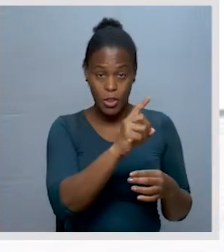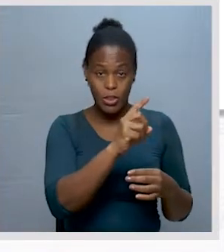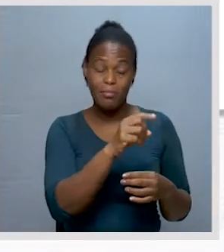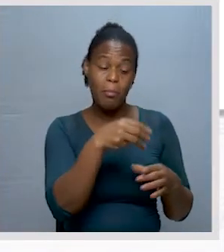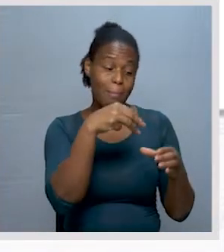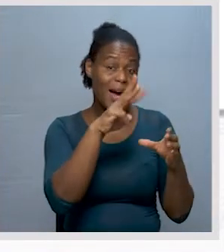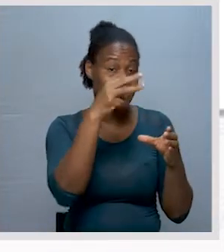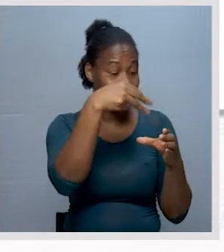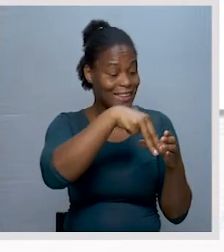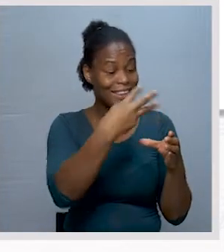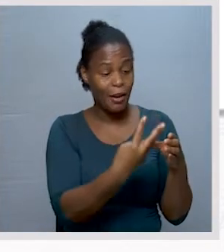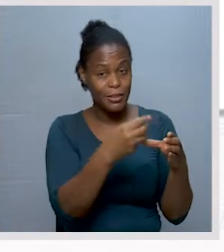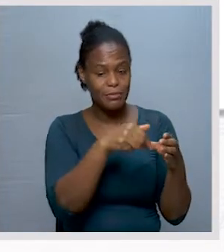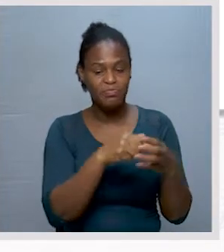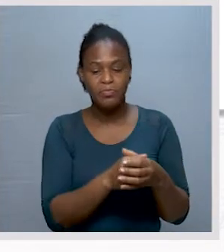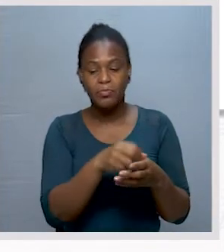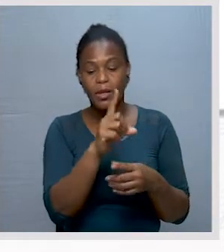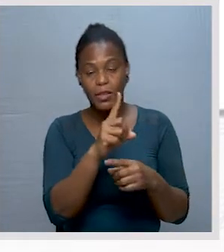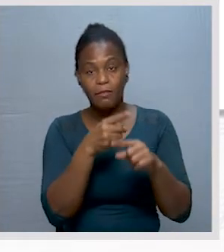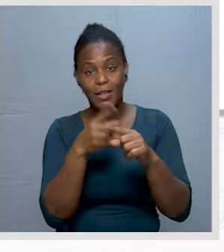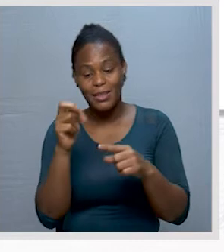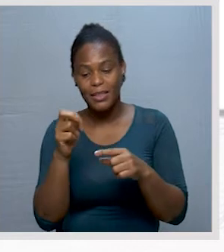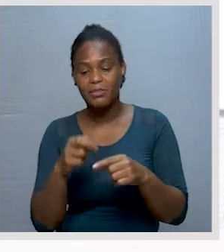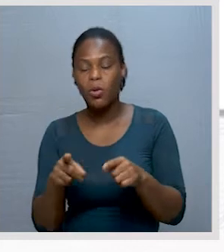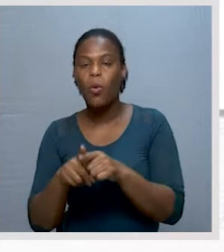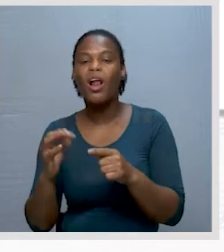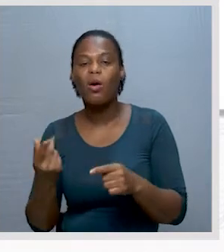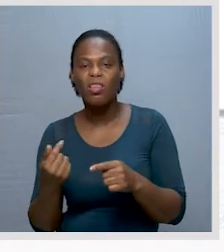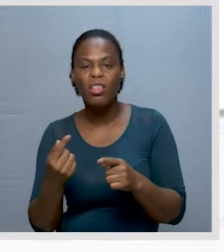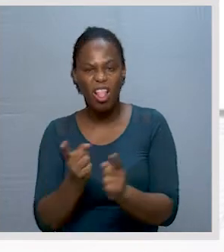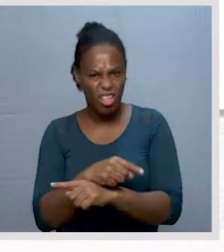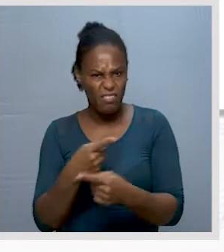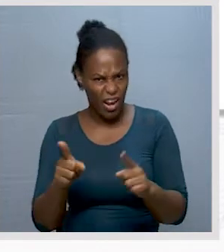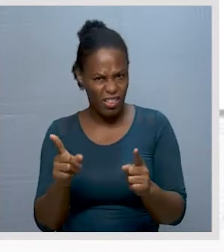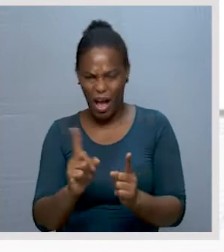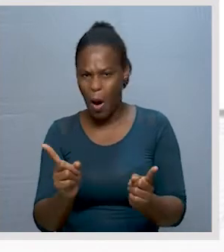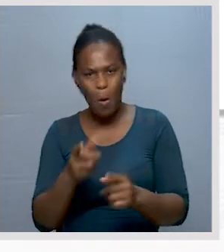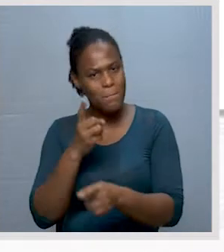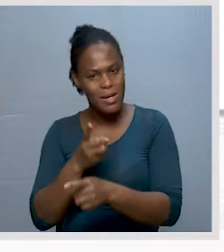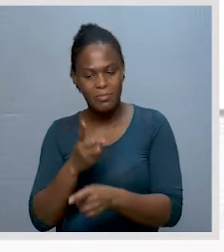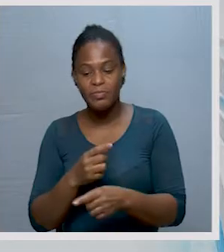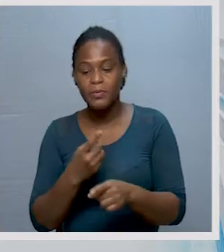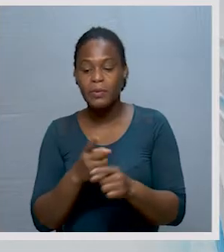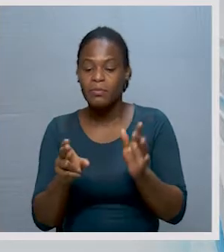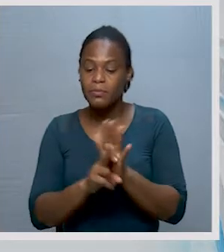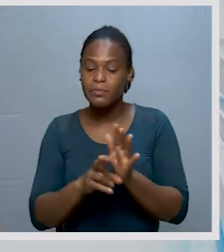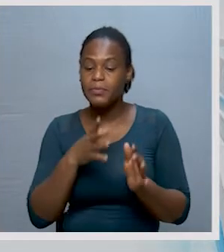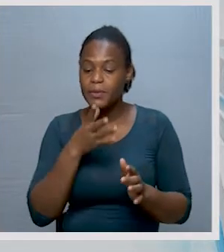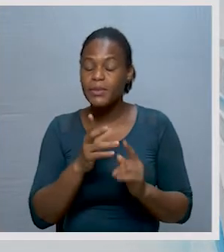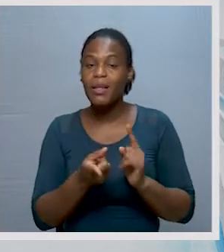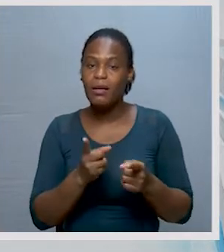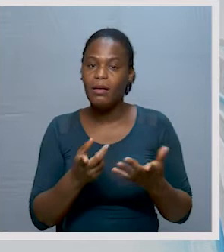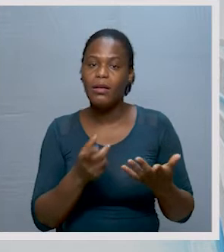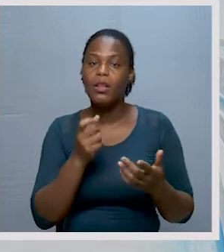primeiro, 6 vezes 3, mas o resultado, será que vai alterar? Não, porque esta regra diz-nos